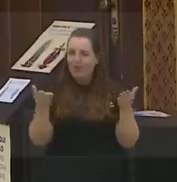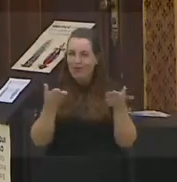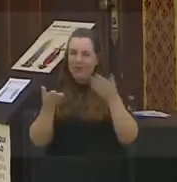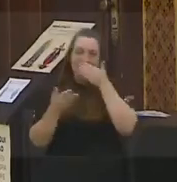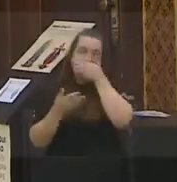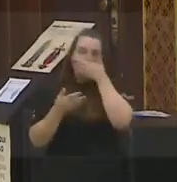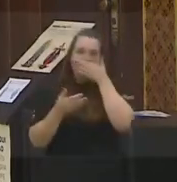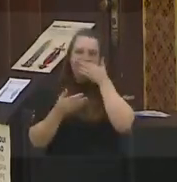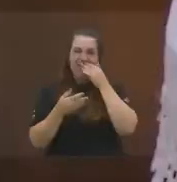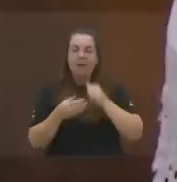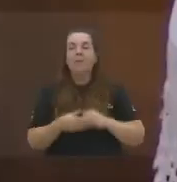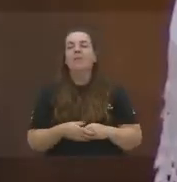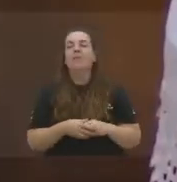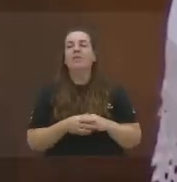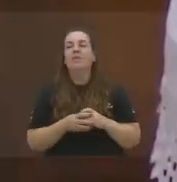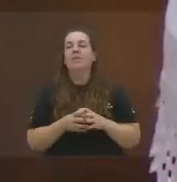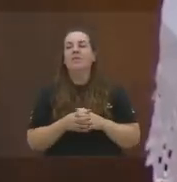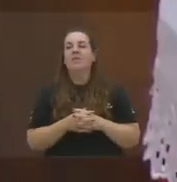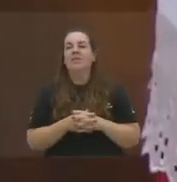da piedade.